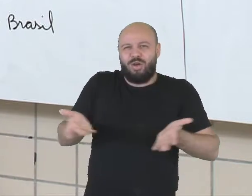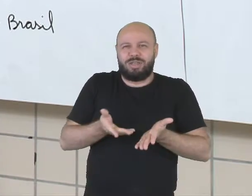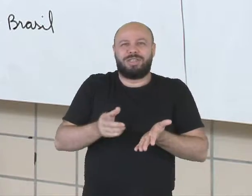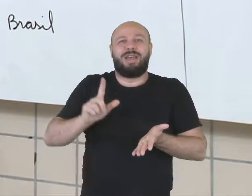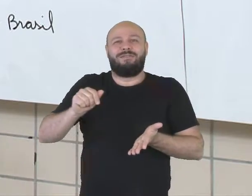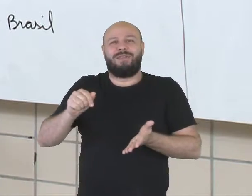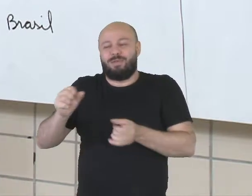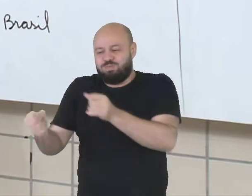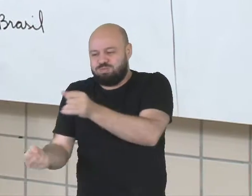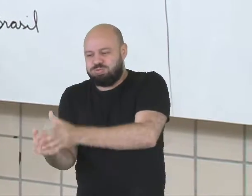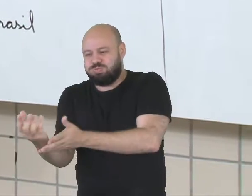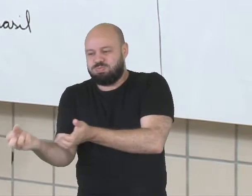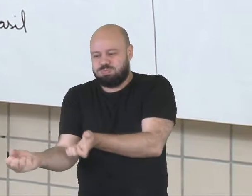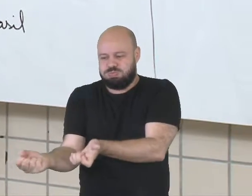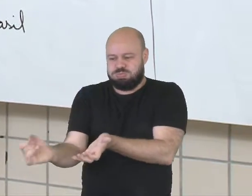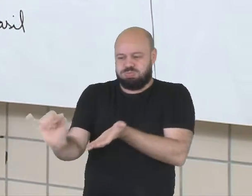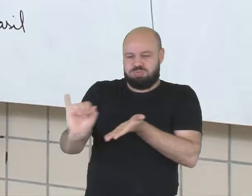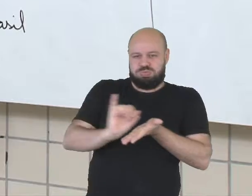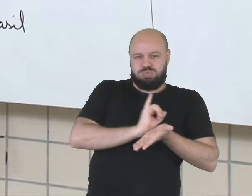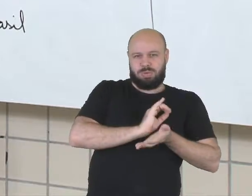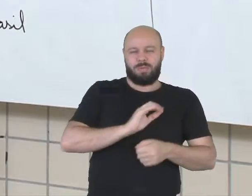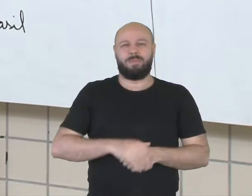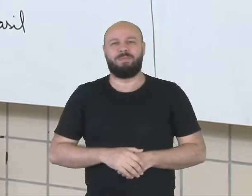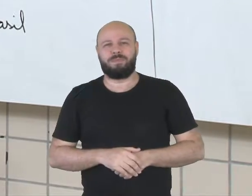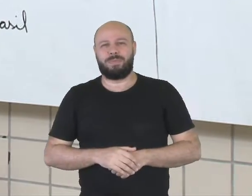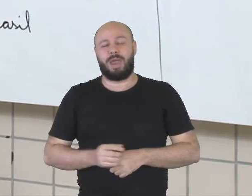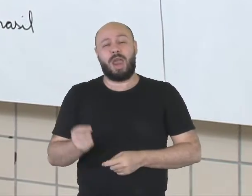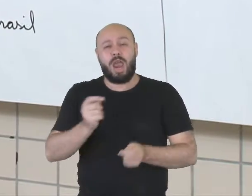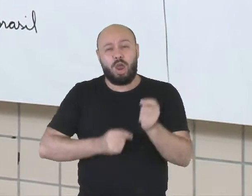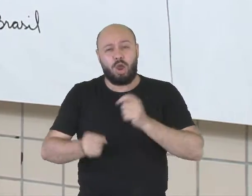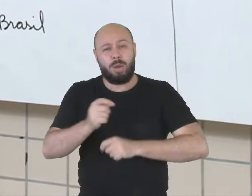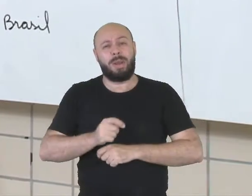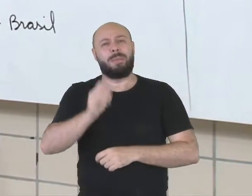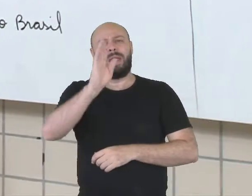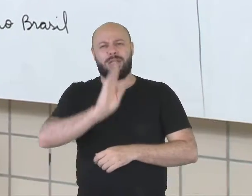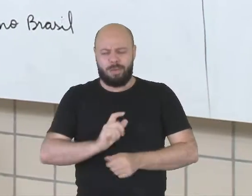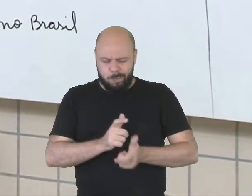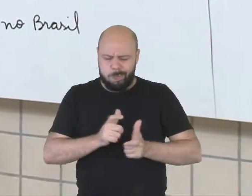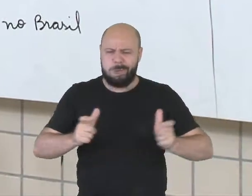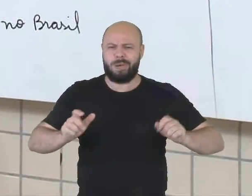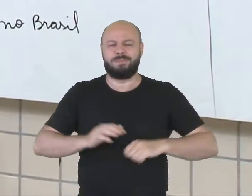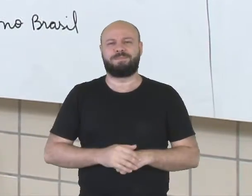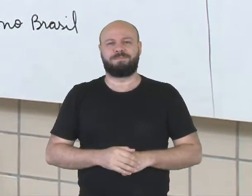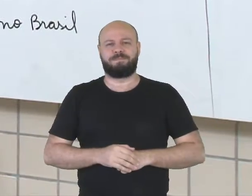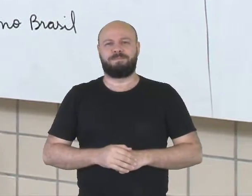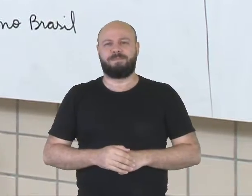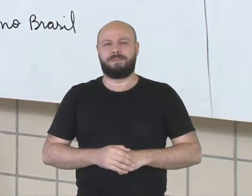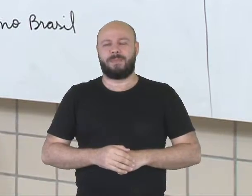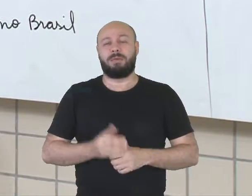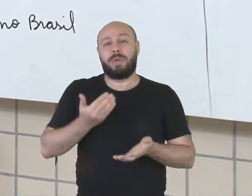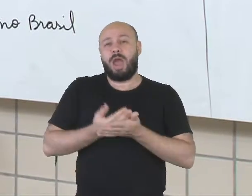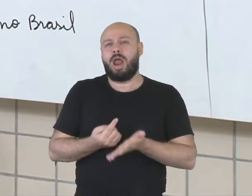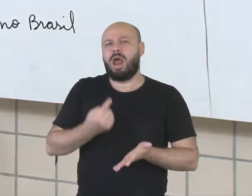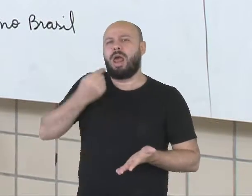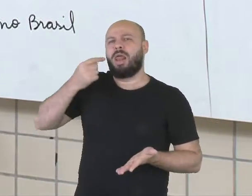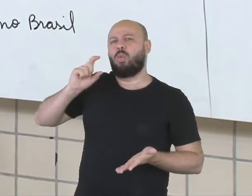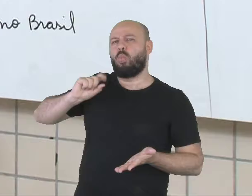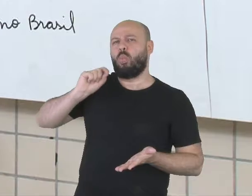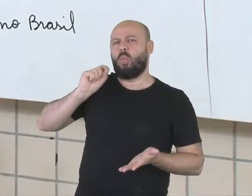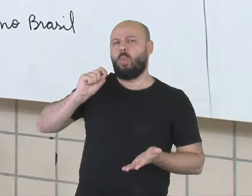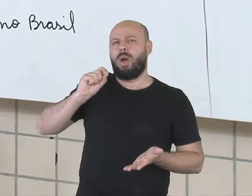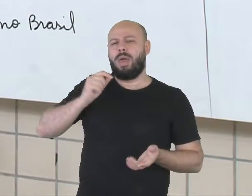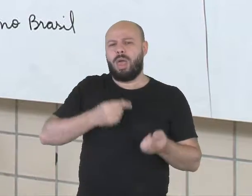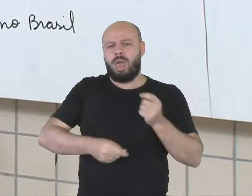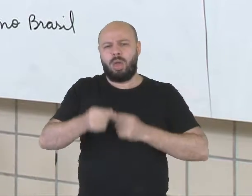certo? E o Brasil, a economia do Brasil, ela é bastante ampla. Nós vimos, inclusive, na nossa aula anterior. Eu tenho